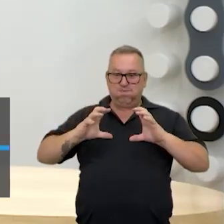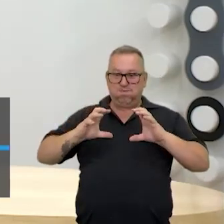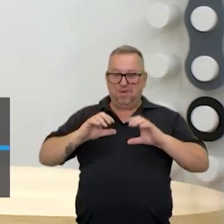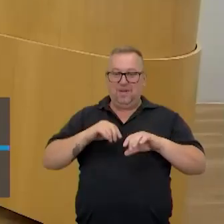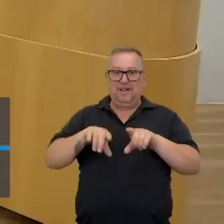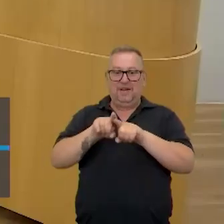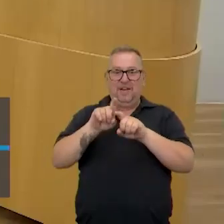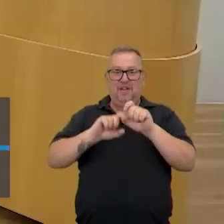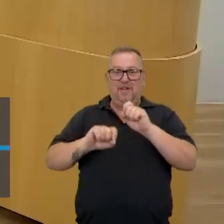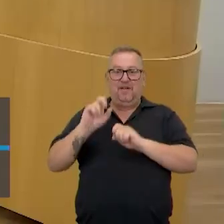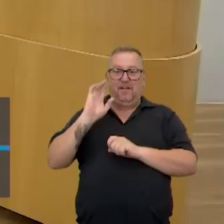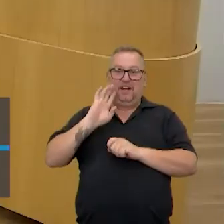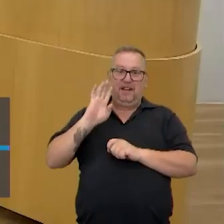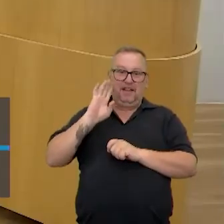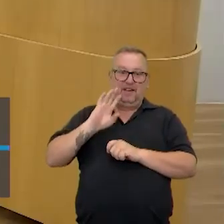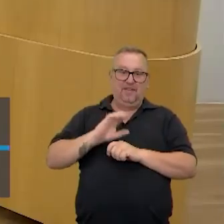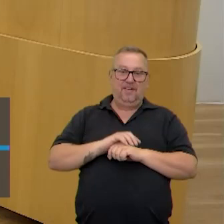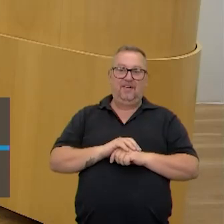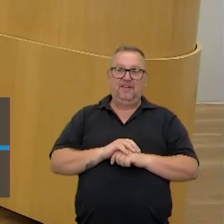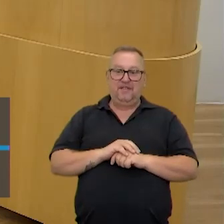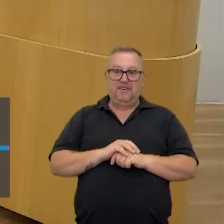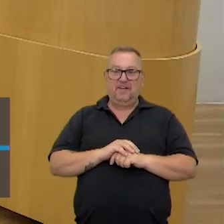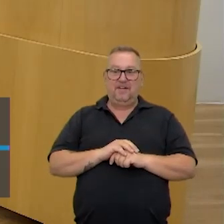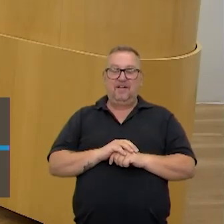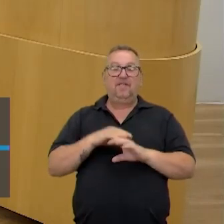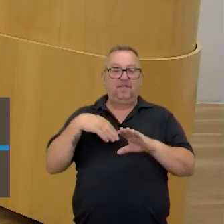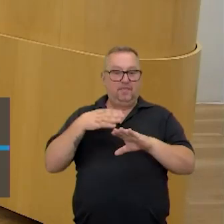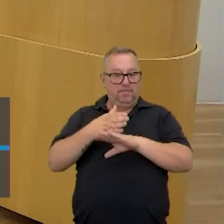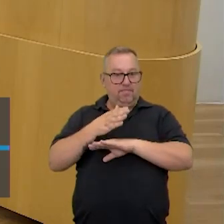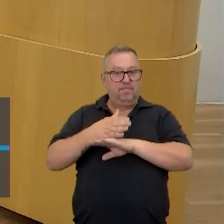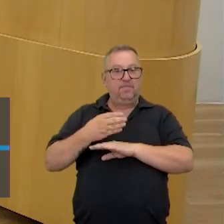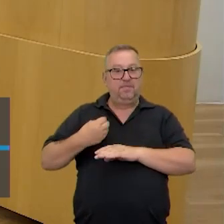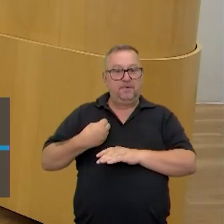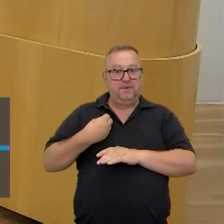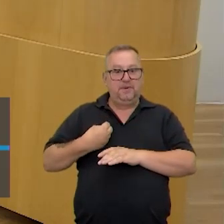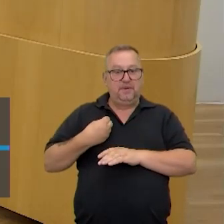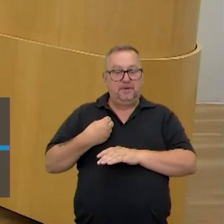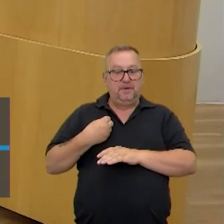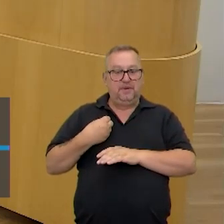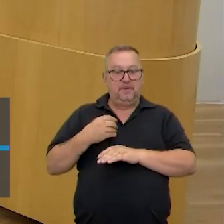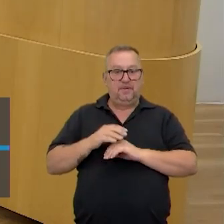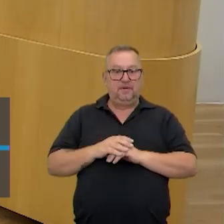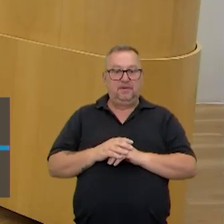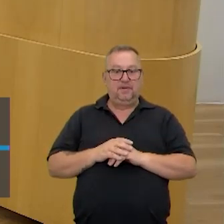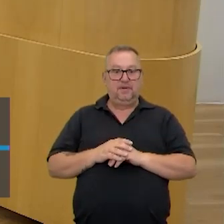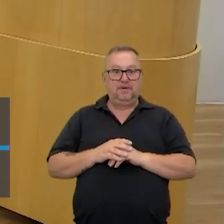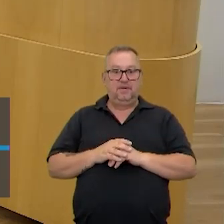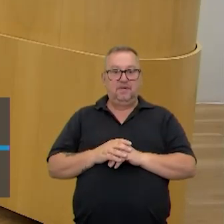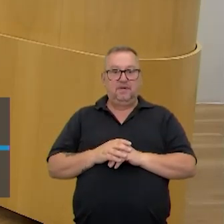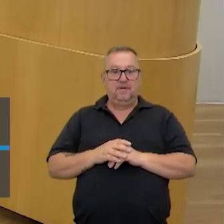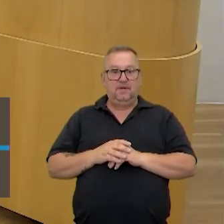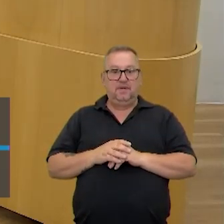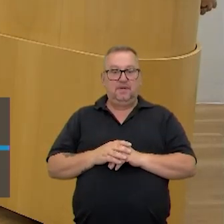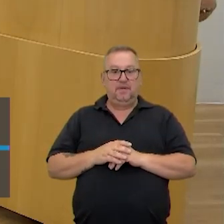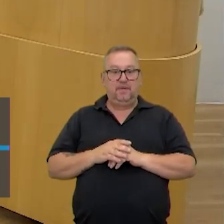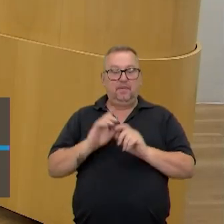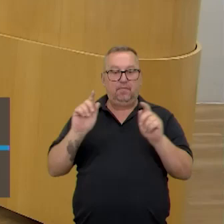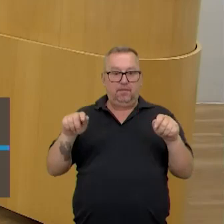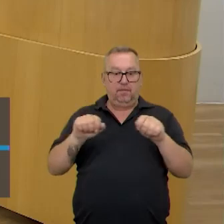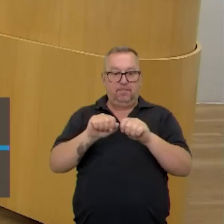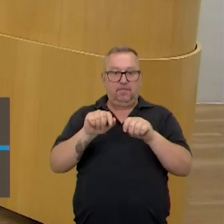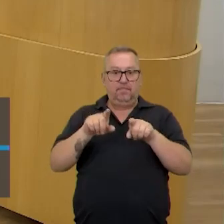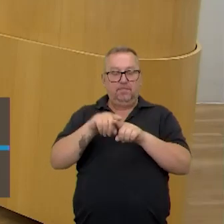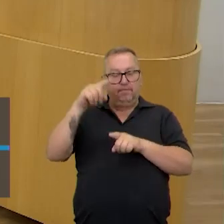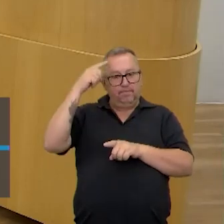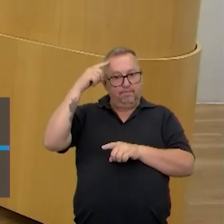pela aula, né? Legal. Agora Muito só obrigado, falta participar ao vivo, né? Muito obrigado. Inclusive, a gente pode até amadurecer a